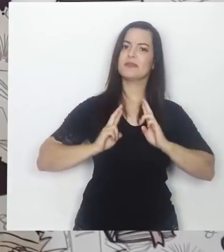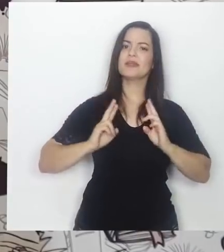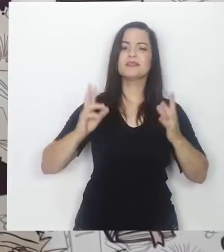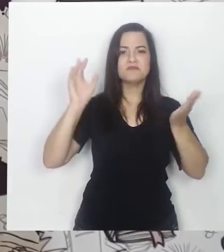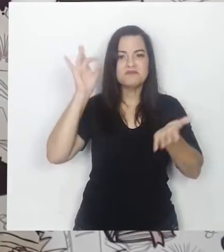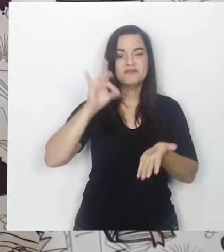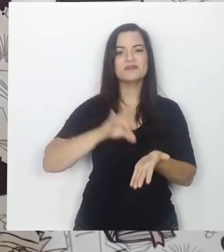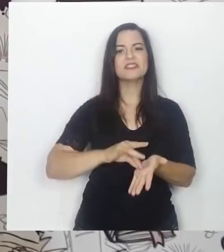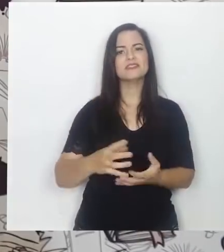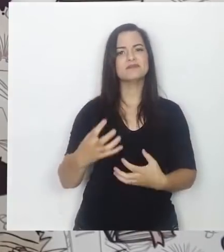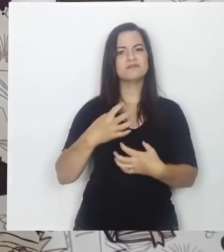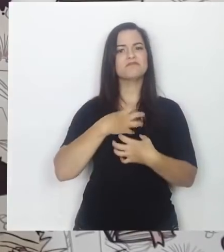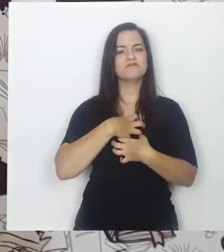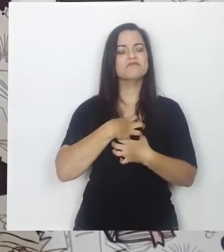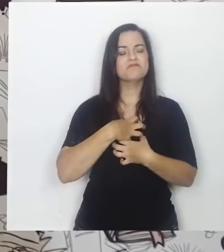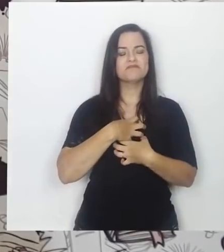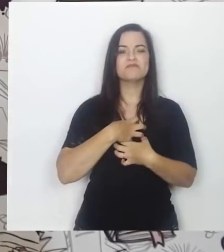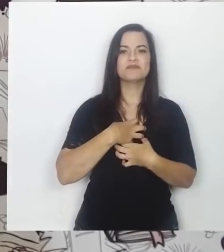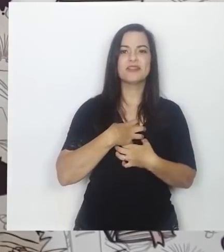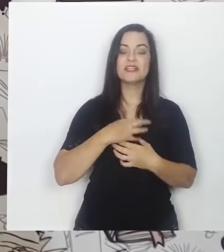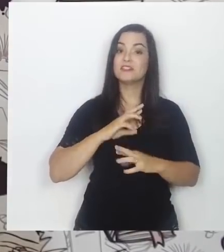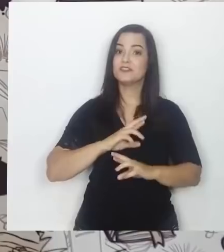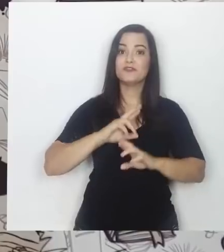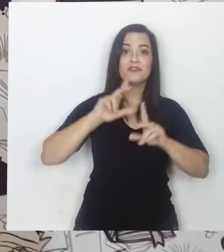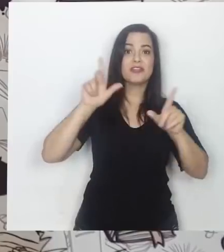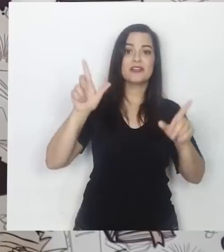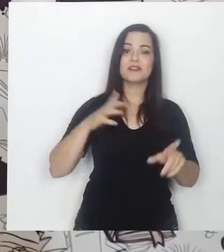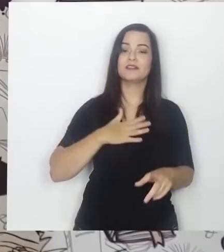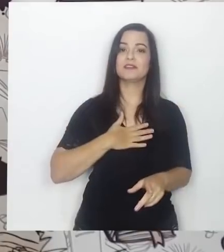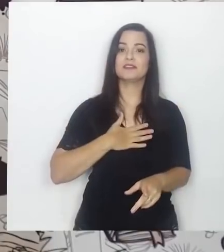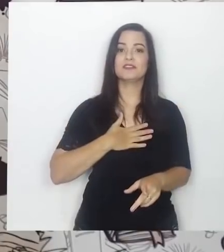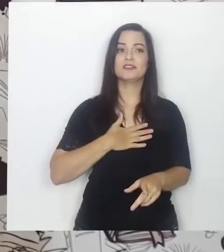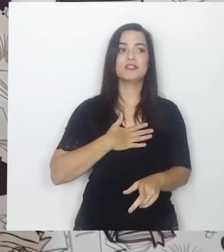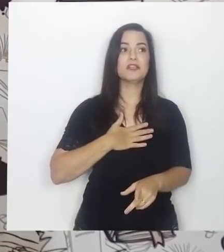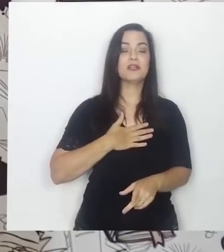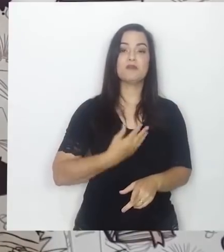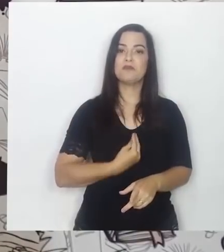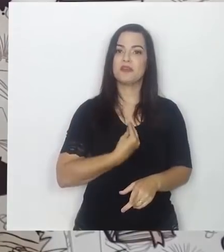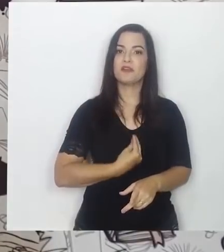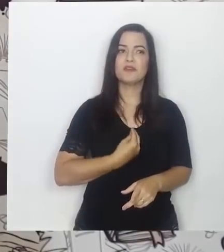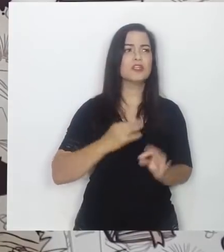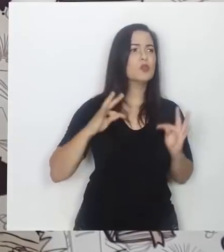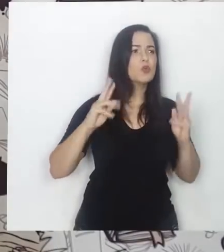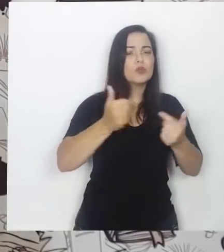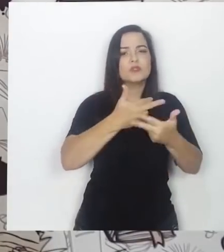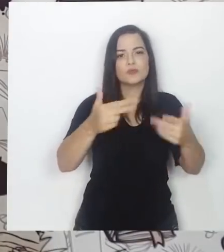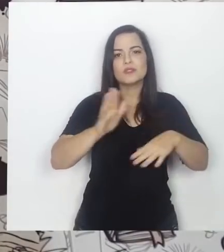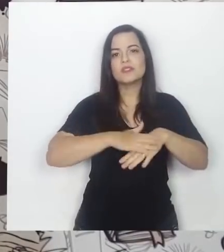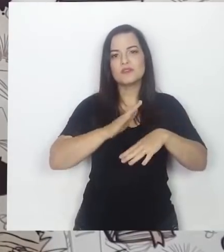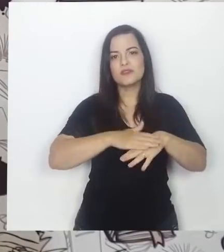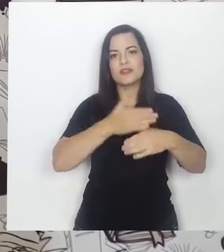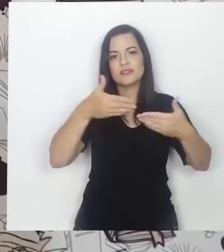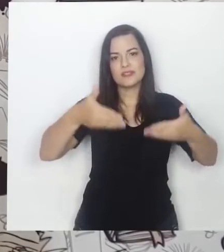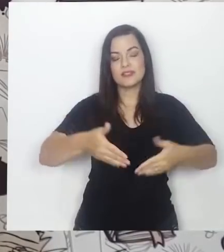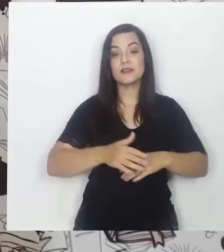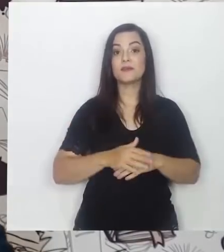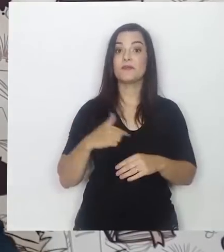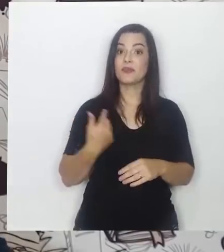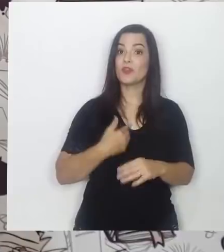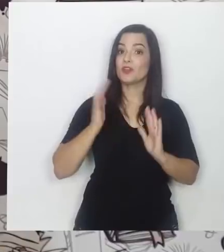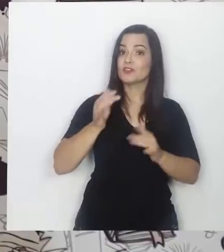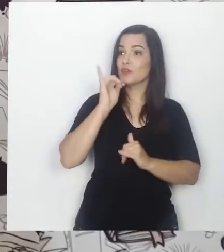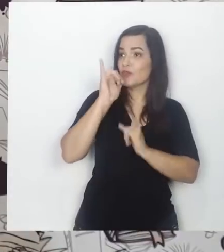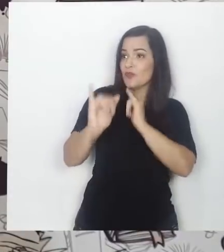para tudo que é produzido. Como eu acabei de citar, nós temos uma equipe gigante por trás de tudo isso. Eu